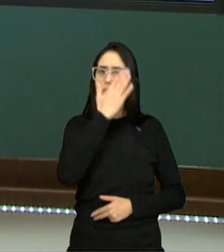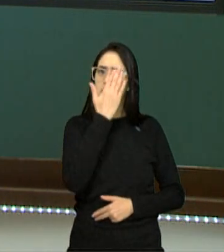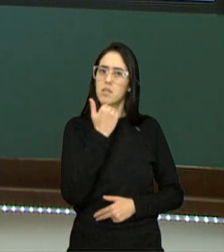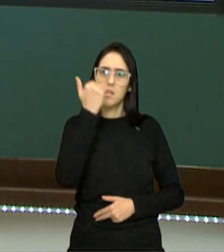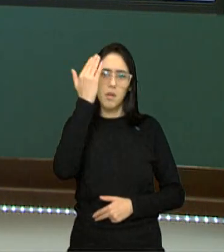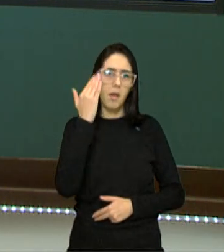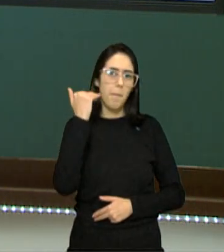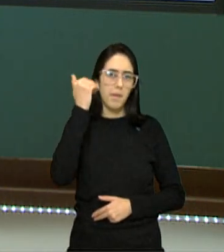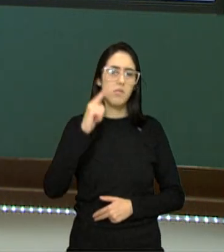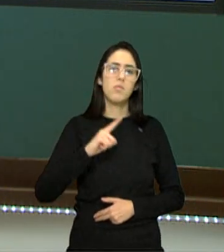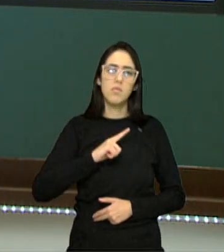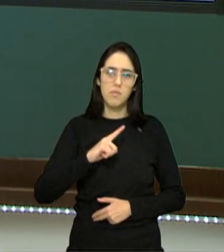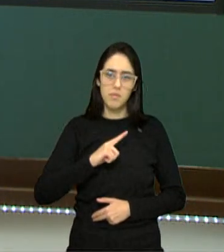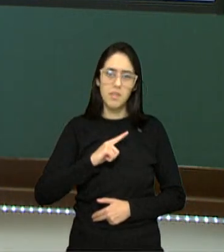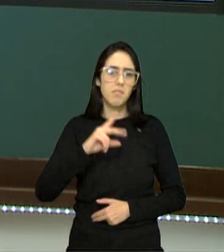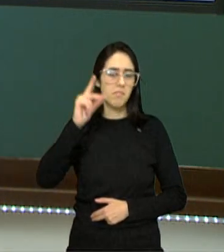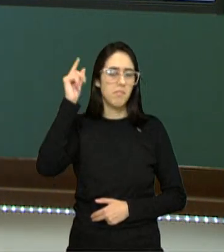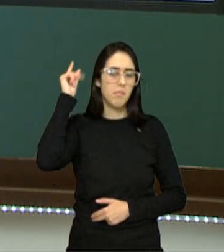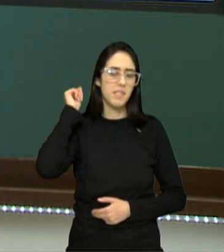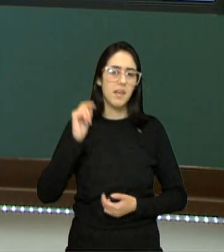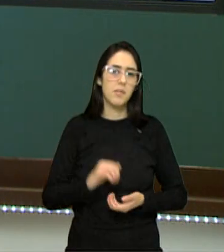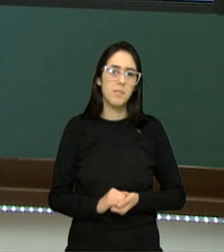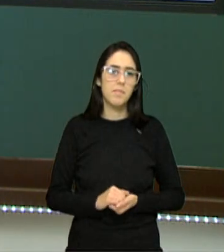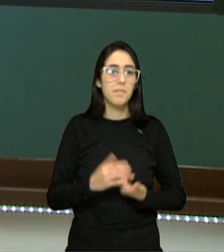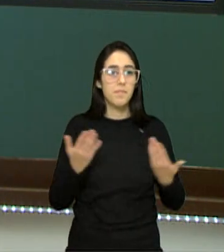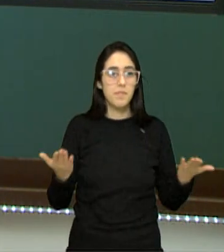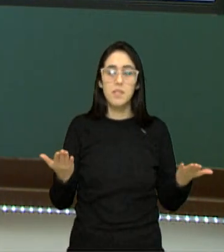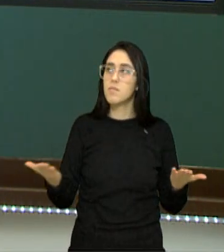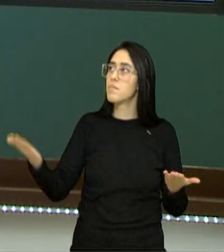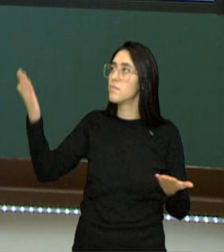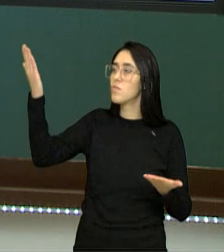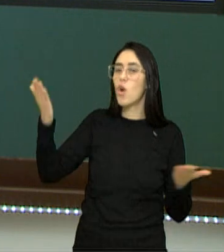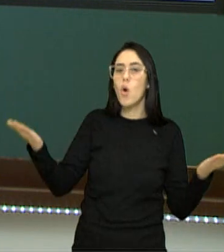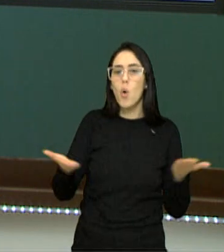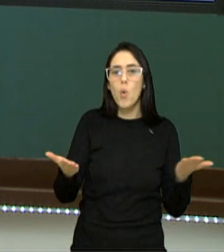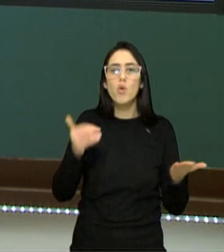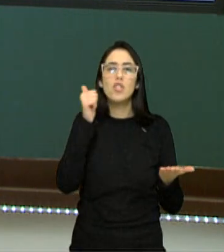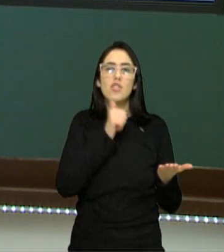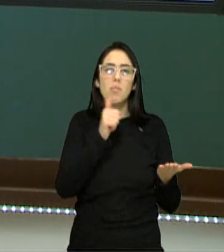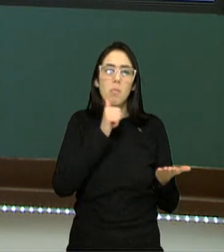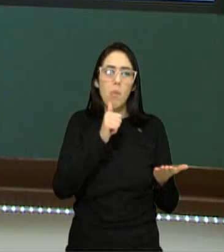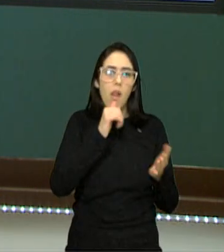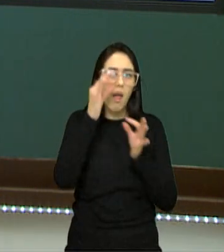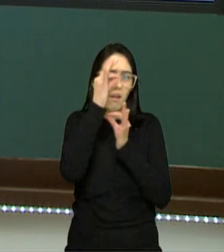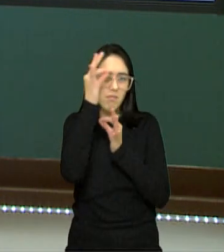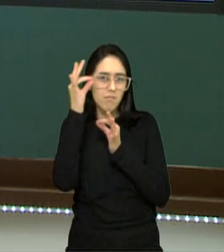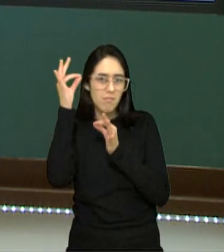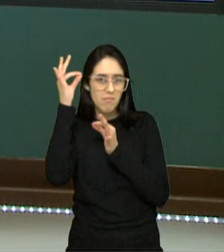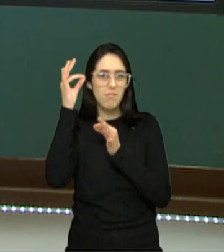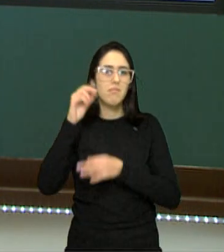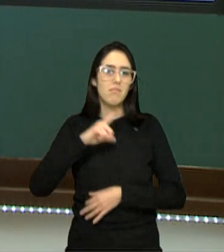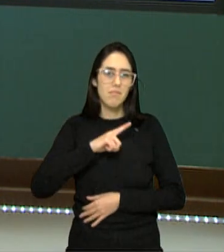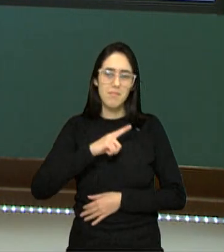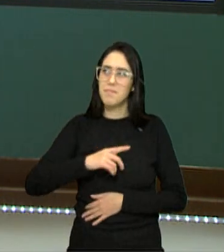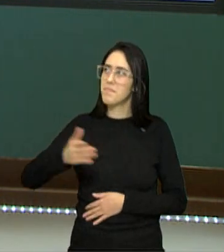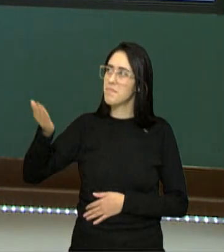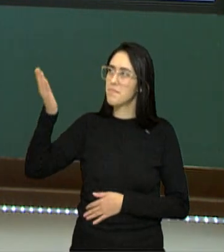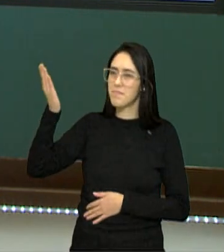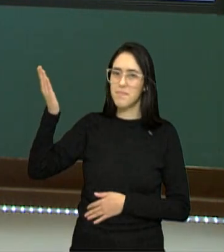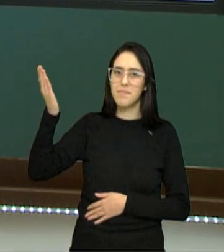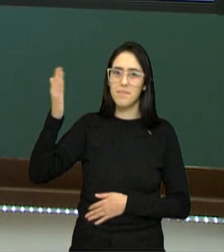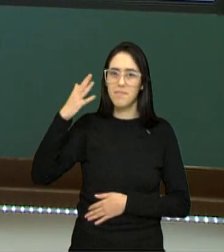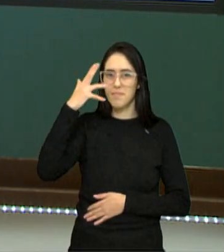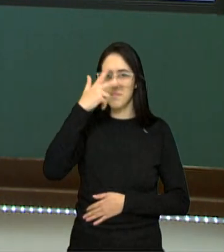facial era algo comum entre homens e mulheres no Egito Antigo. E aqui nós temos na atualidade uma mulher aí delineando nos seus olhos, né? Fazendo